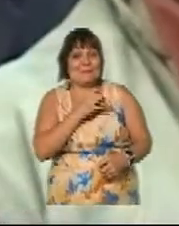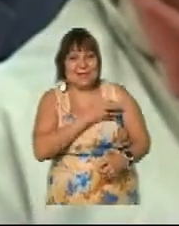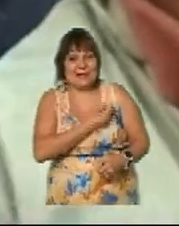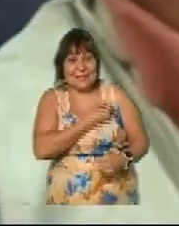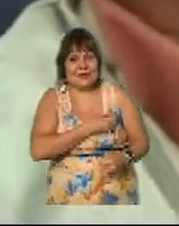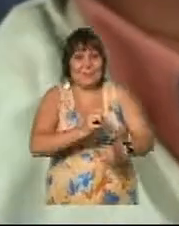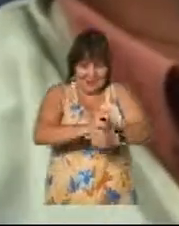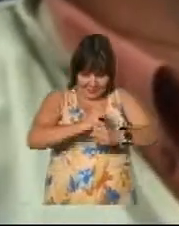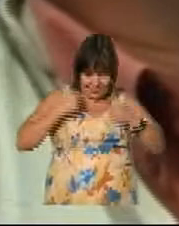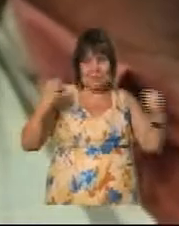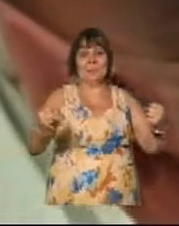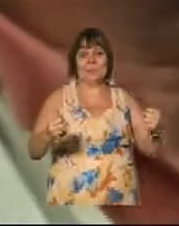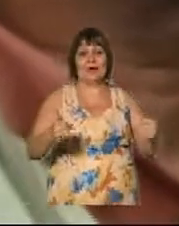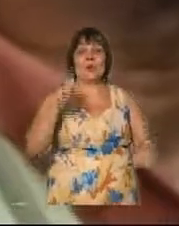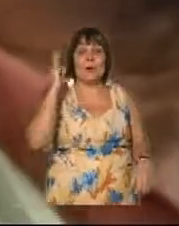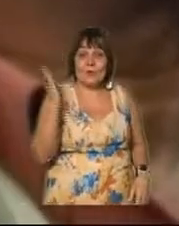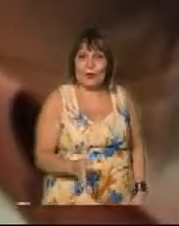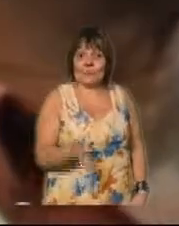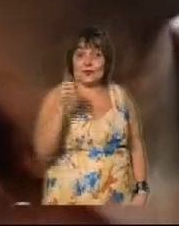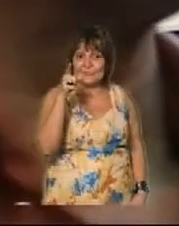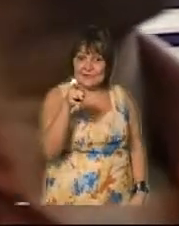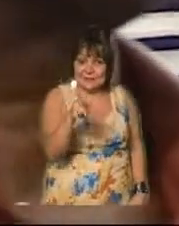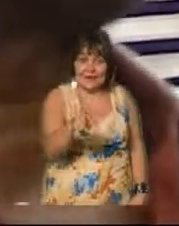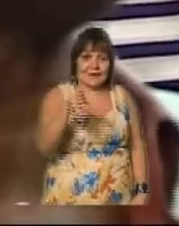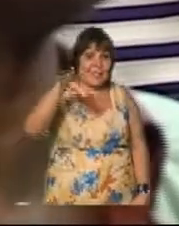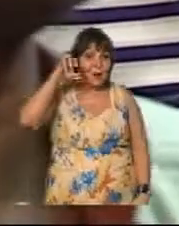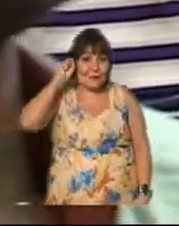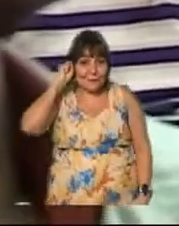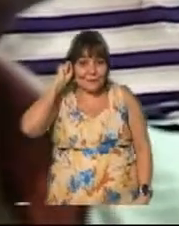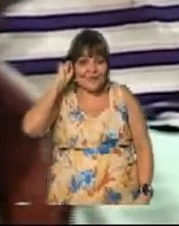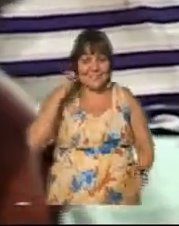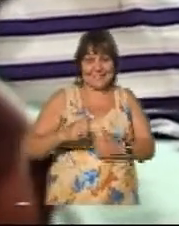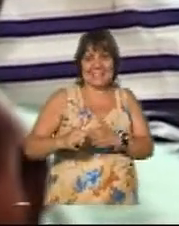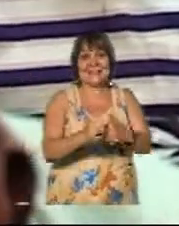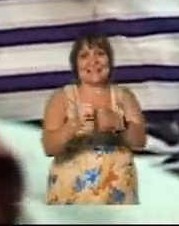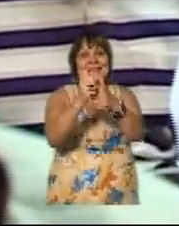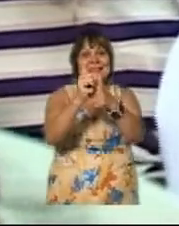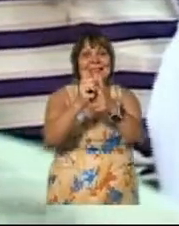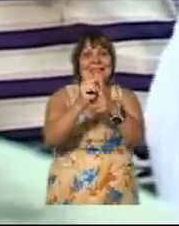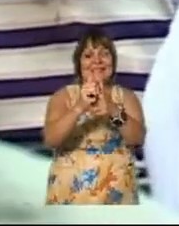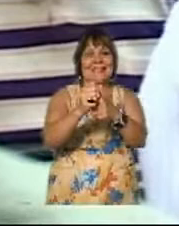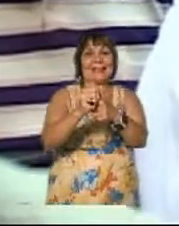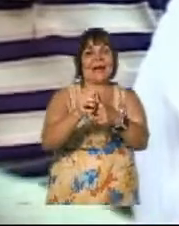vida. Você vai poder hoje ouvir e seguir as instruções do Mestre.